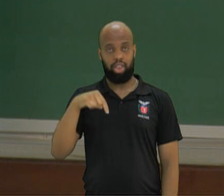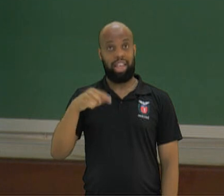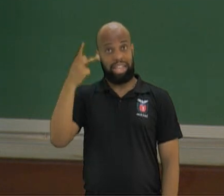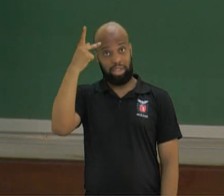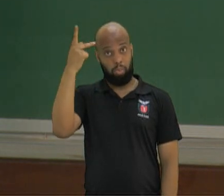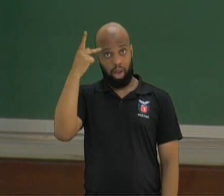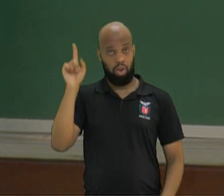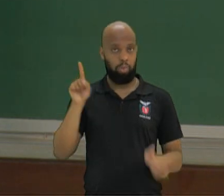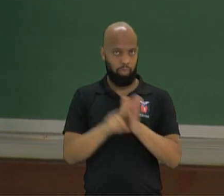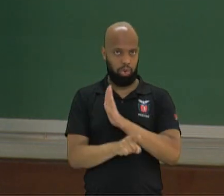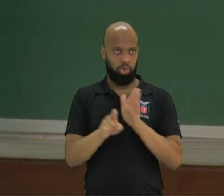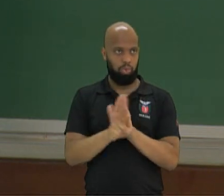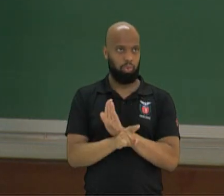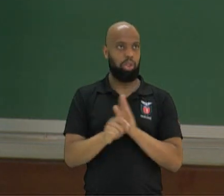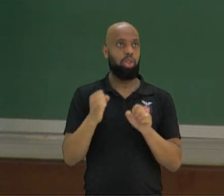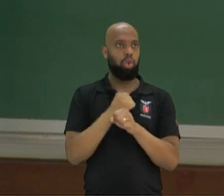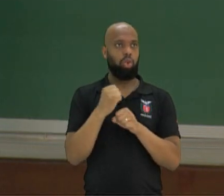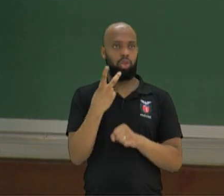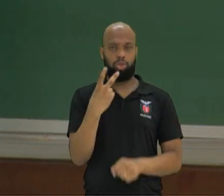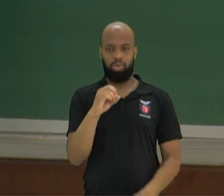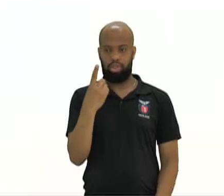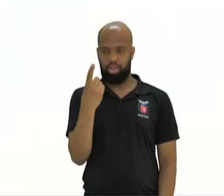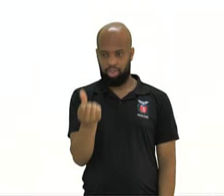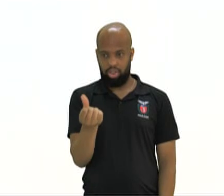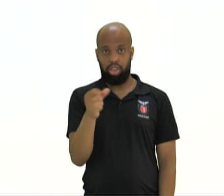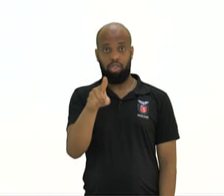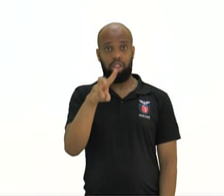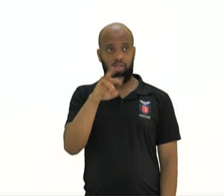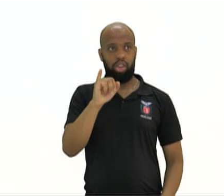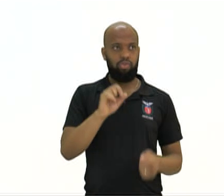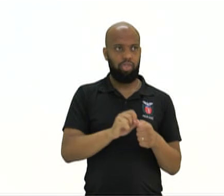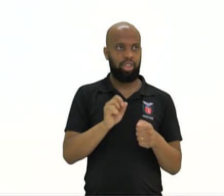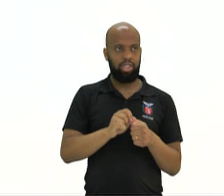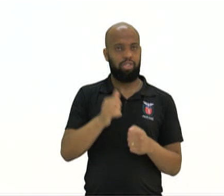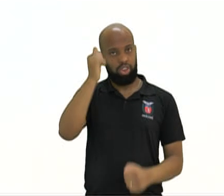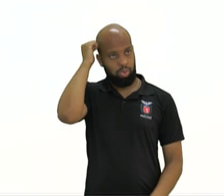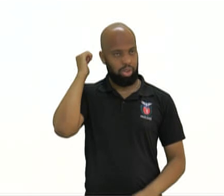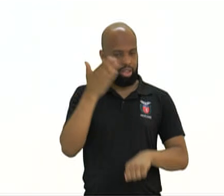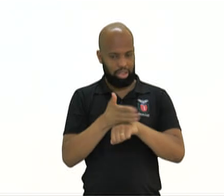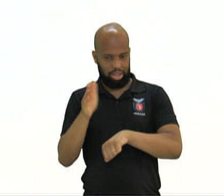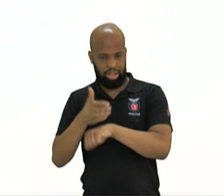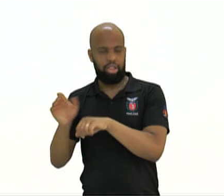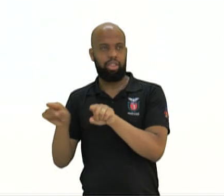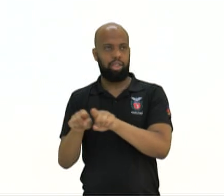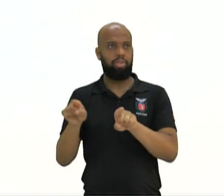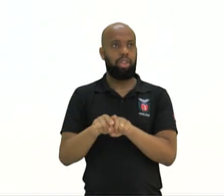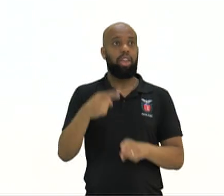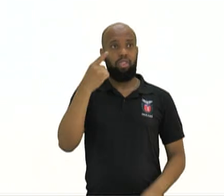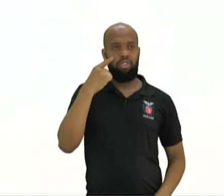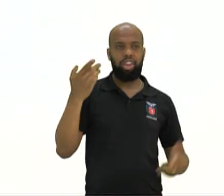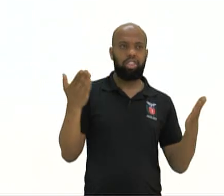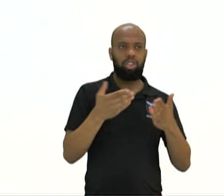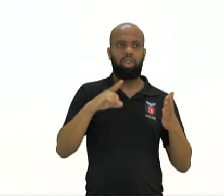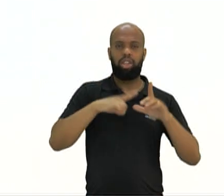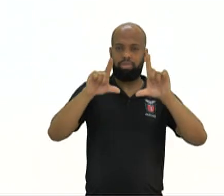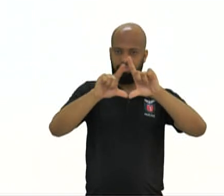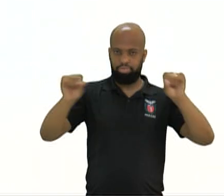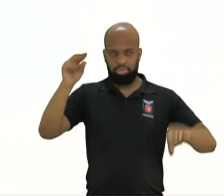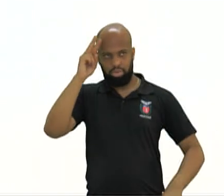São Paulo, de 2016, para a galera aí que vai fazer outros vestibulares poderem praticar. Dá uma olhada aqui na nossa